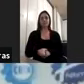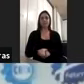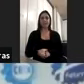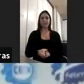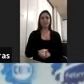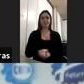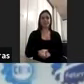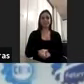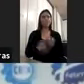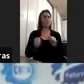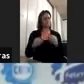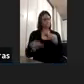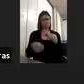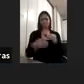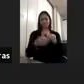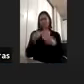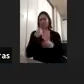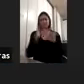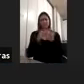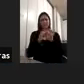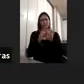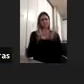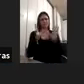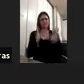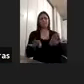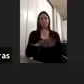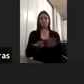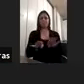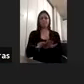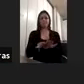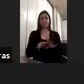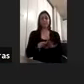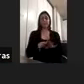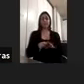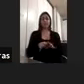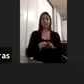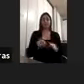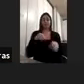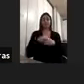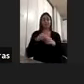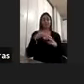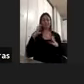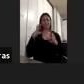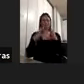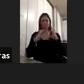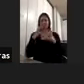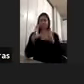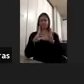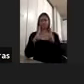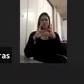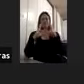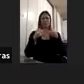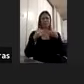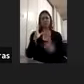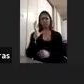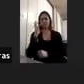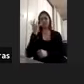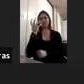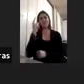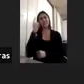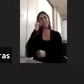falar. E assim, Gilson, no meio de todo esse caos que a gente está passando, assim, nós pensávamos no que era um